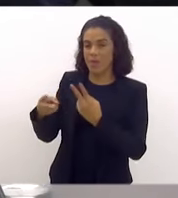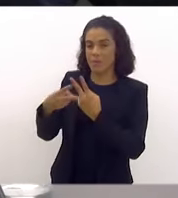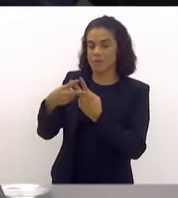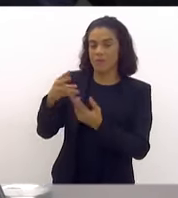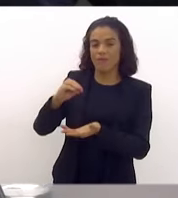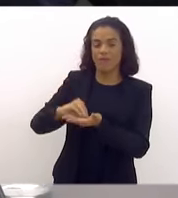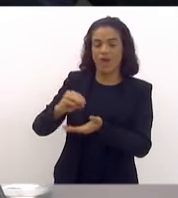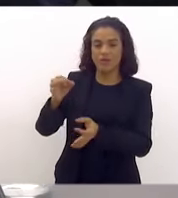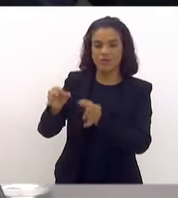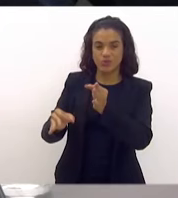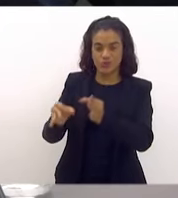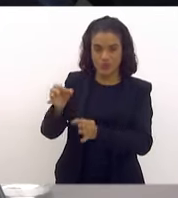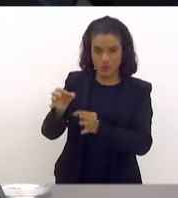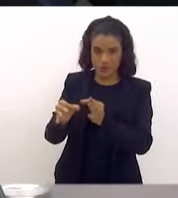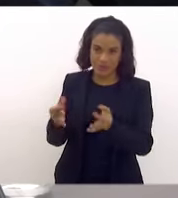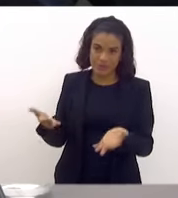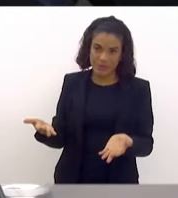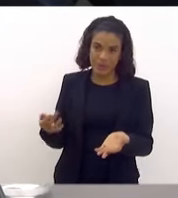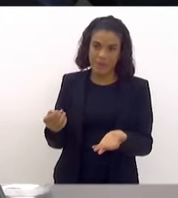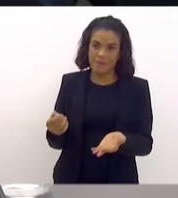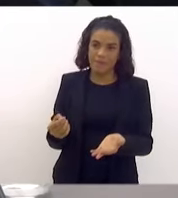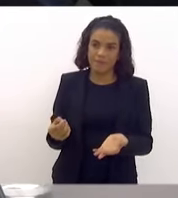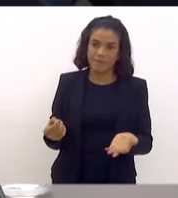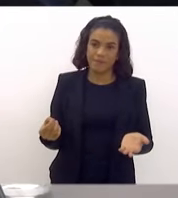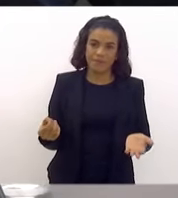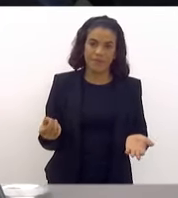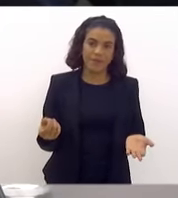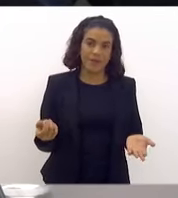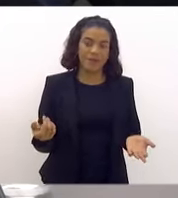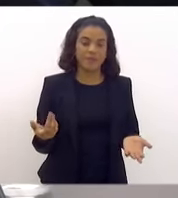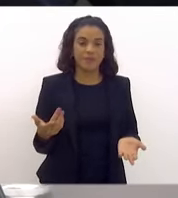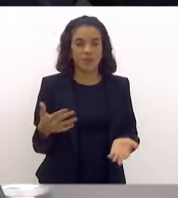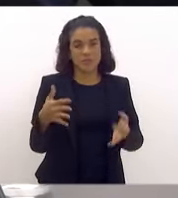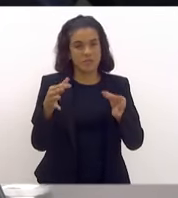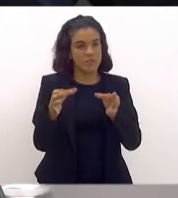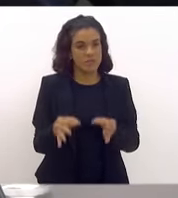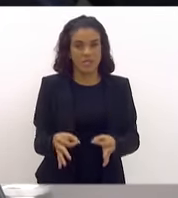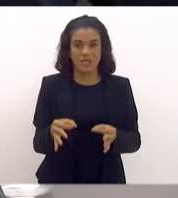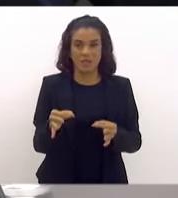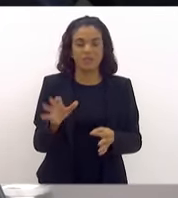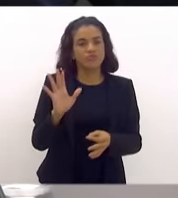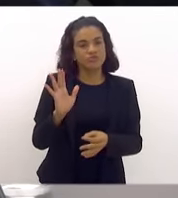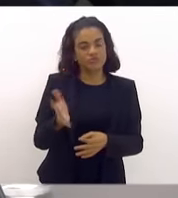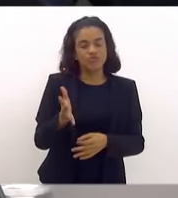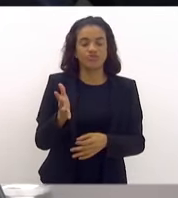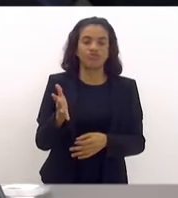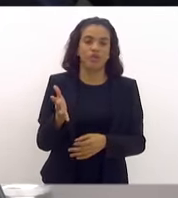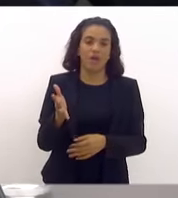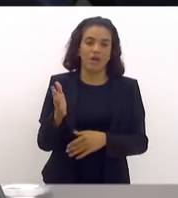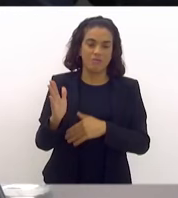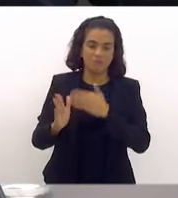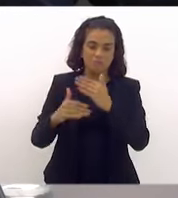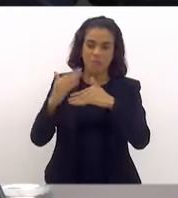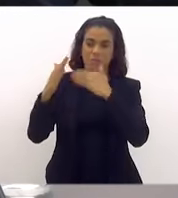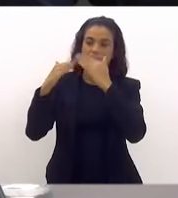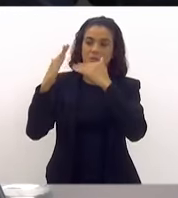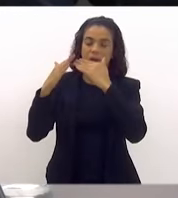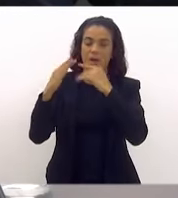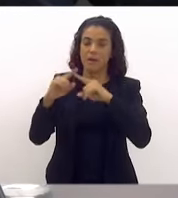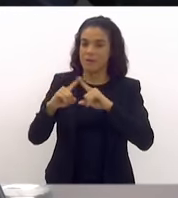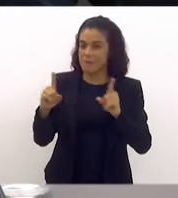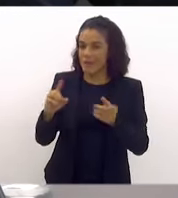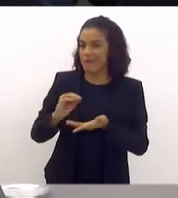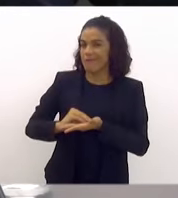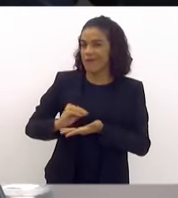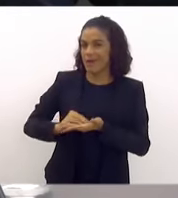indevida né então acho que a gente assim certamente já evoluiu mas mas a gente precisa fazer mais